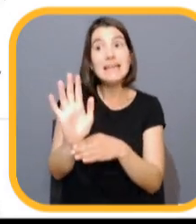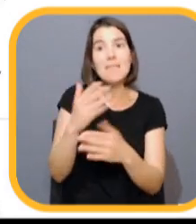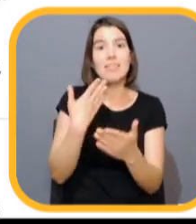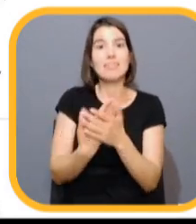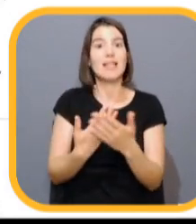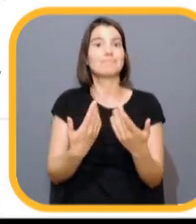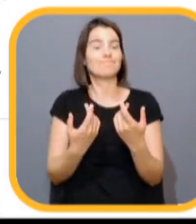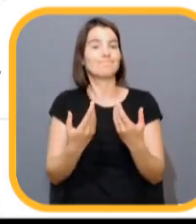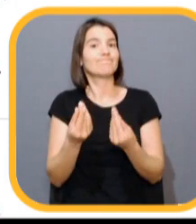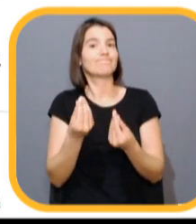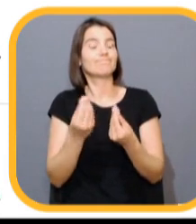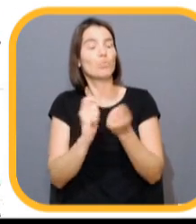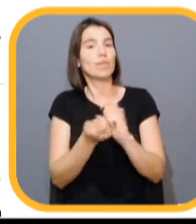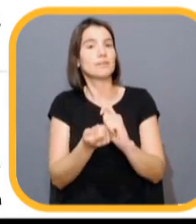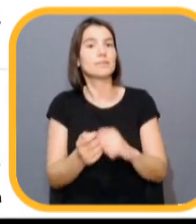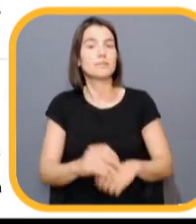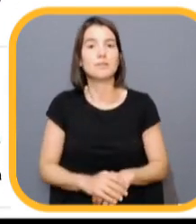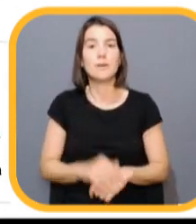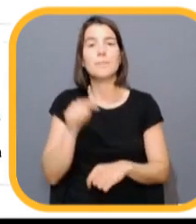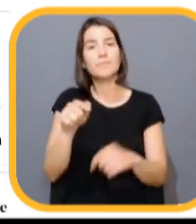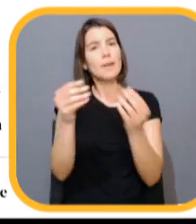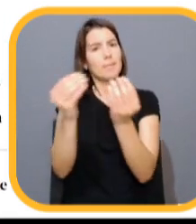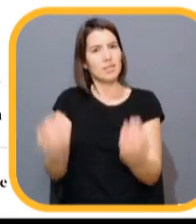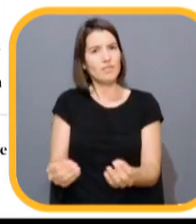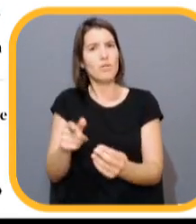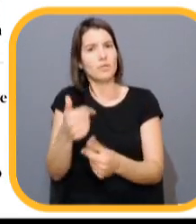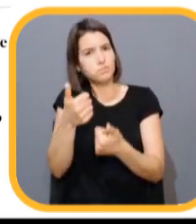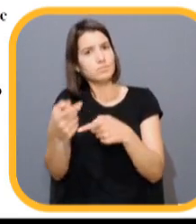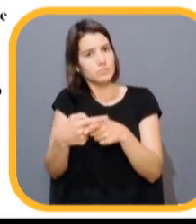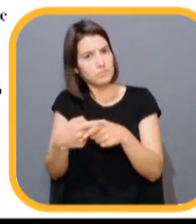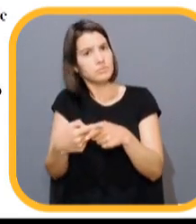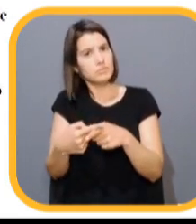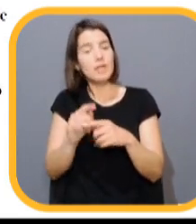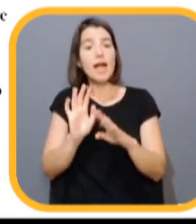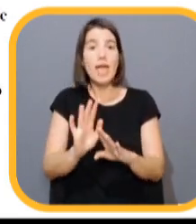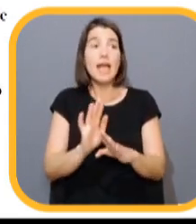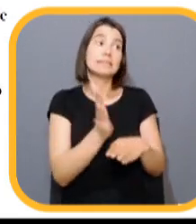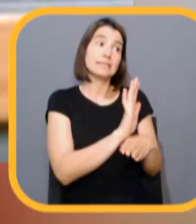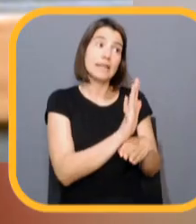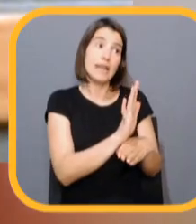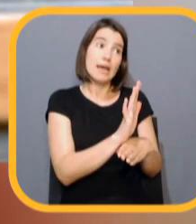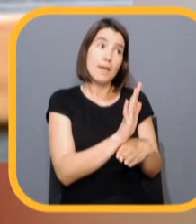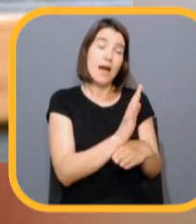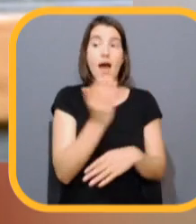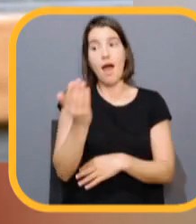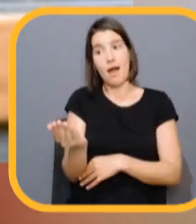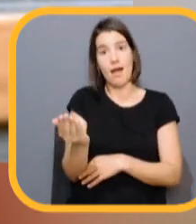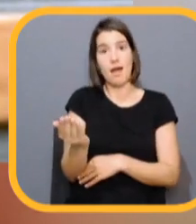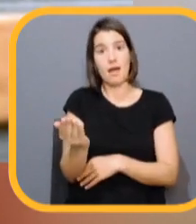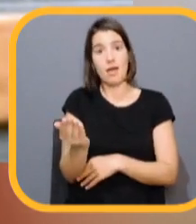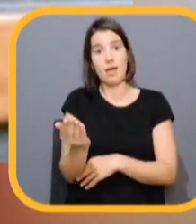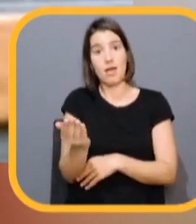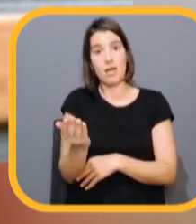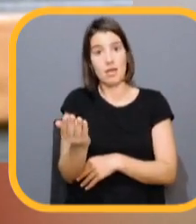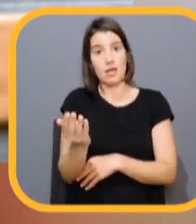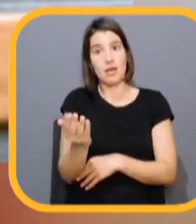com as salas de cinema. Eu acho que estas plataformas são importantes, sobretudo como complemento à sala de cinema. Não podem